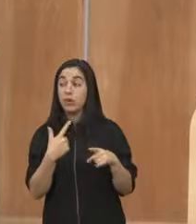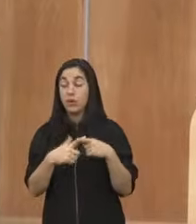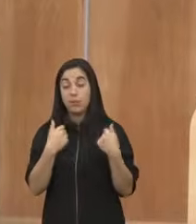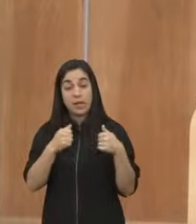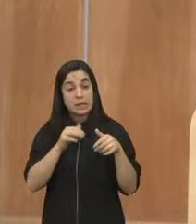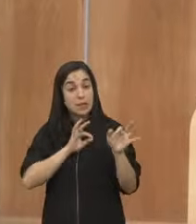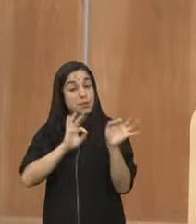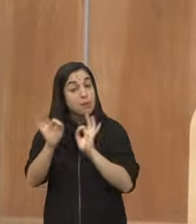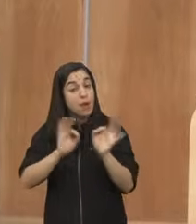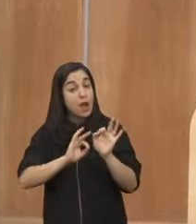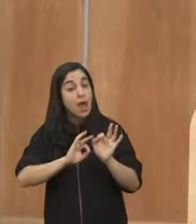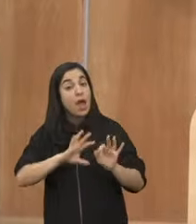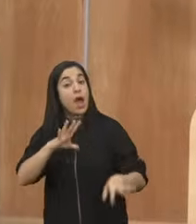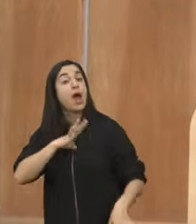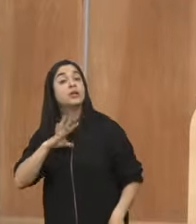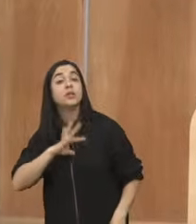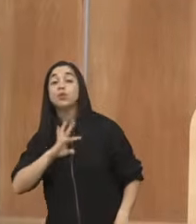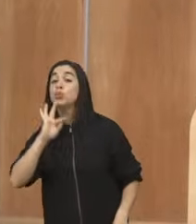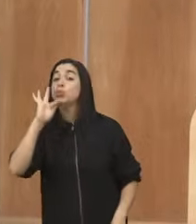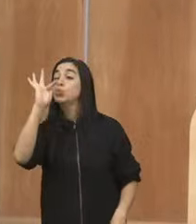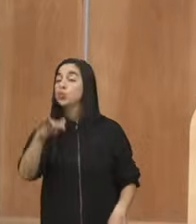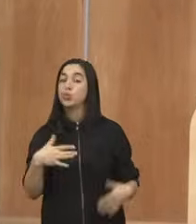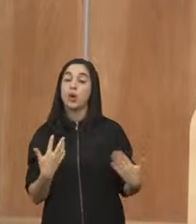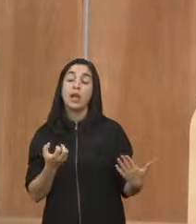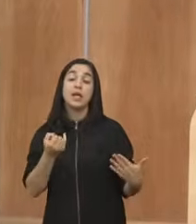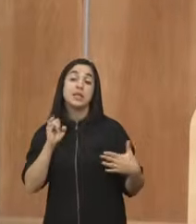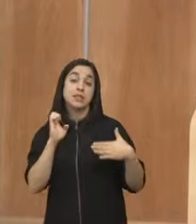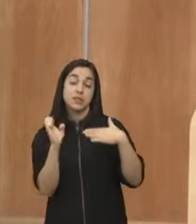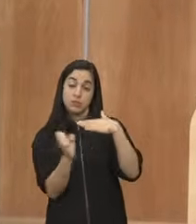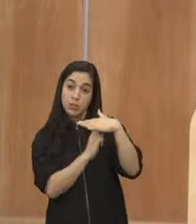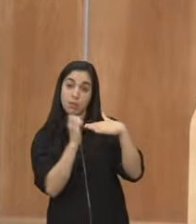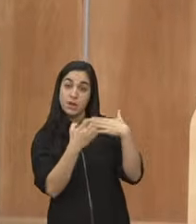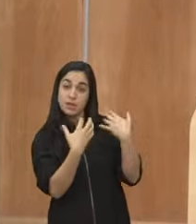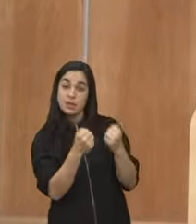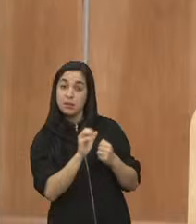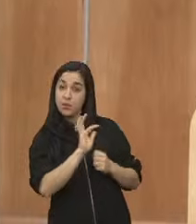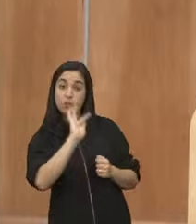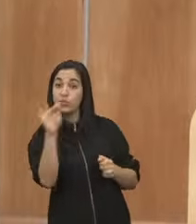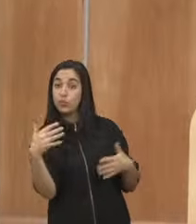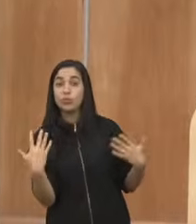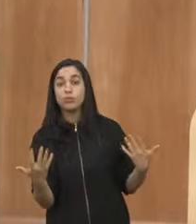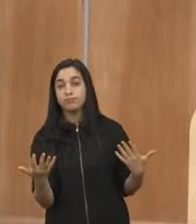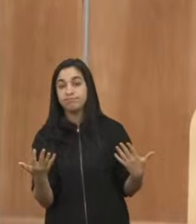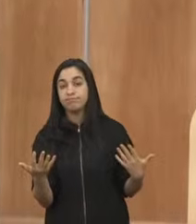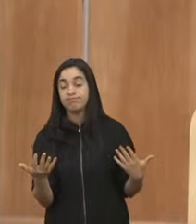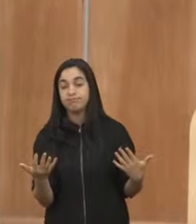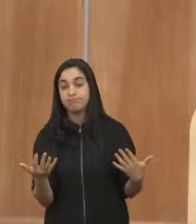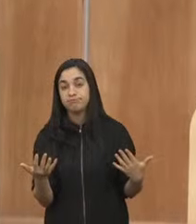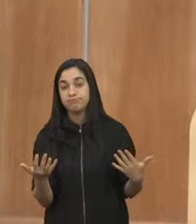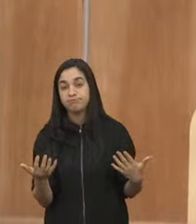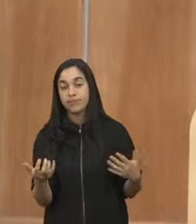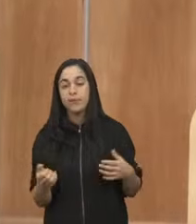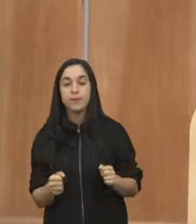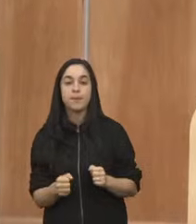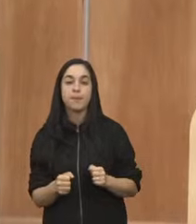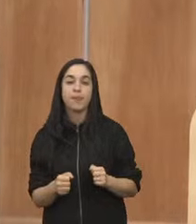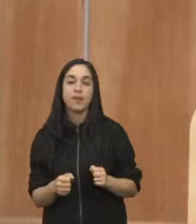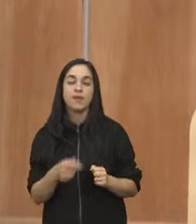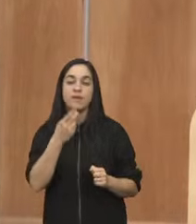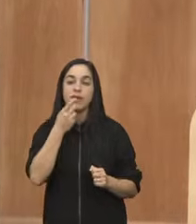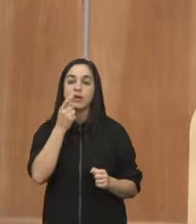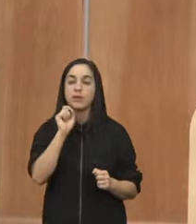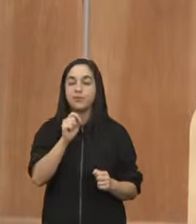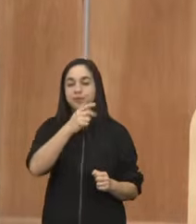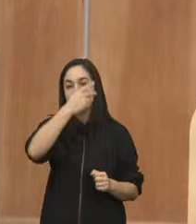futuro. E se a gente receber uma empresa desse porte lá na frente? O ditado não é quem